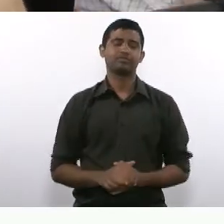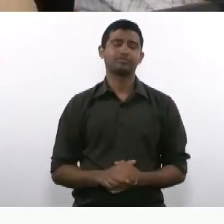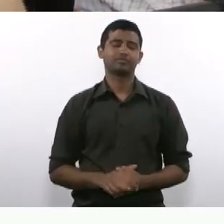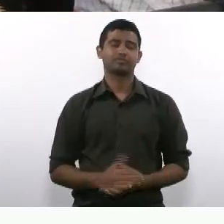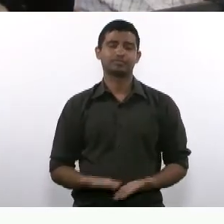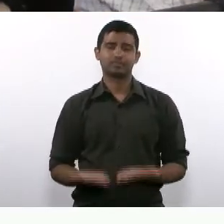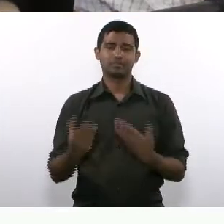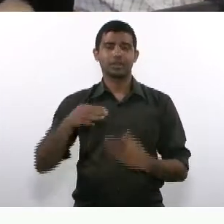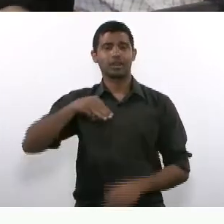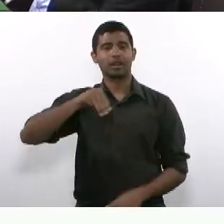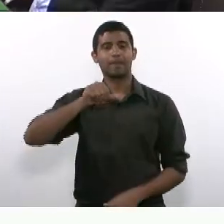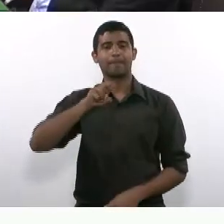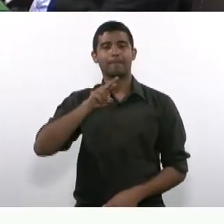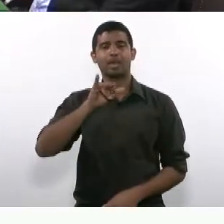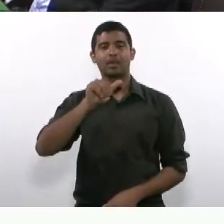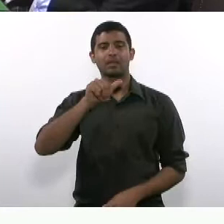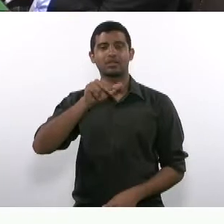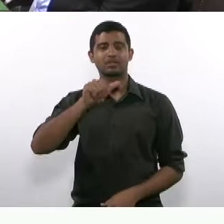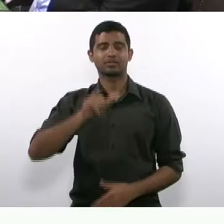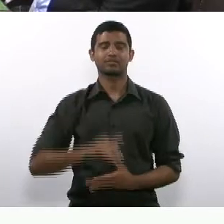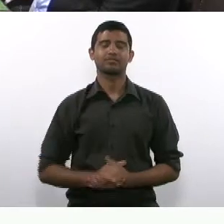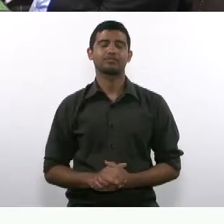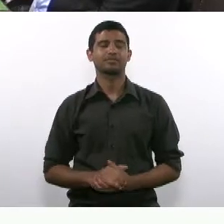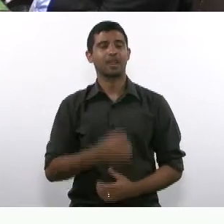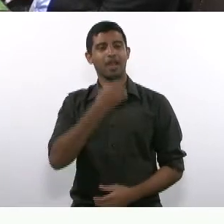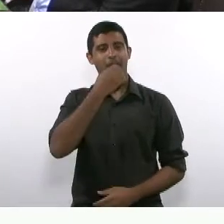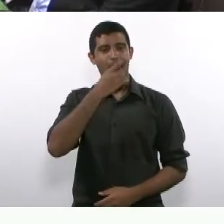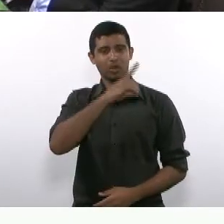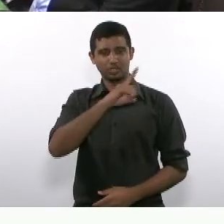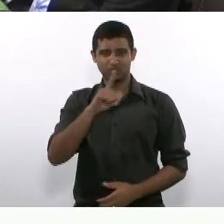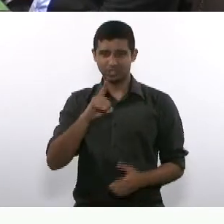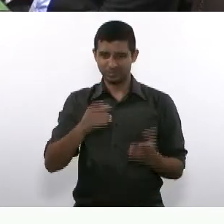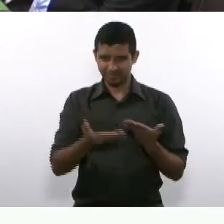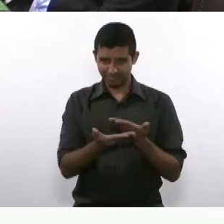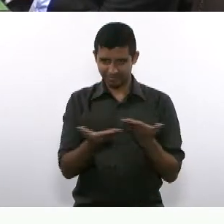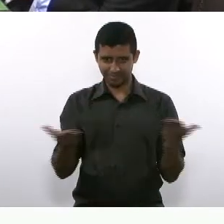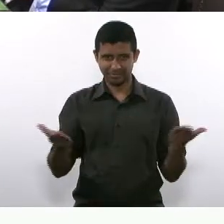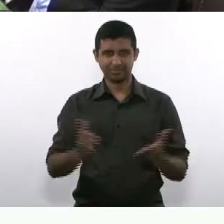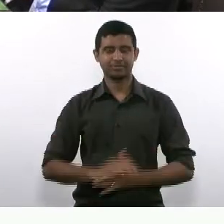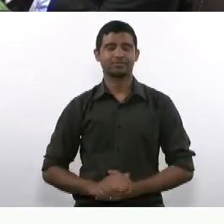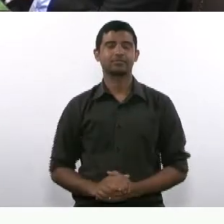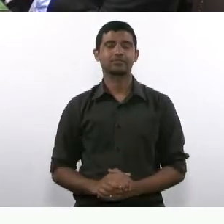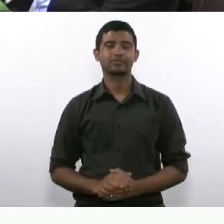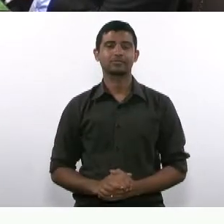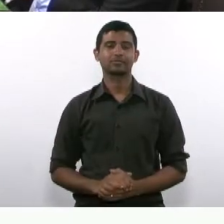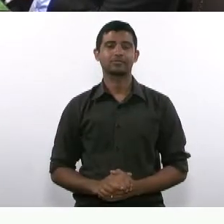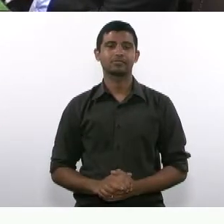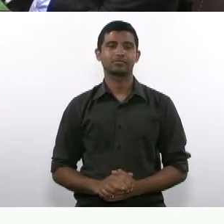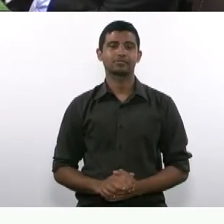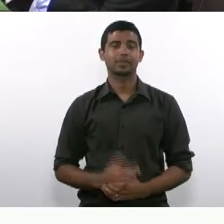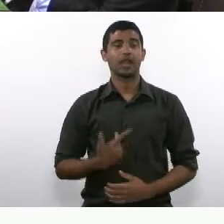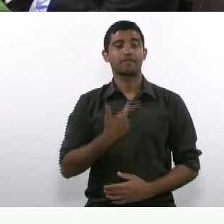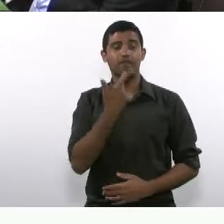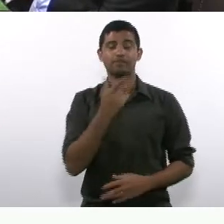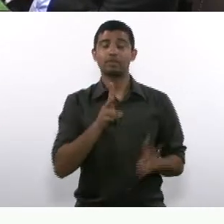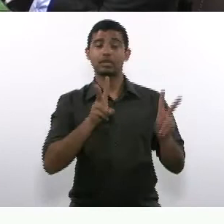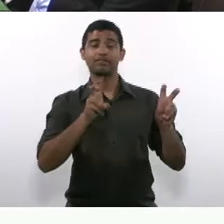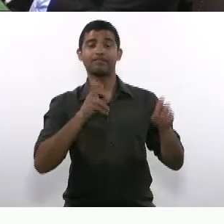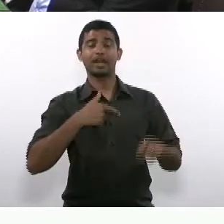passar a palavra para a Mariana. Bom dia a todos. Bom dia, secretária. Tá? Em termos de